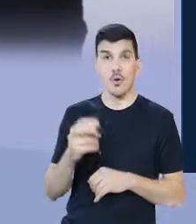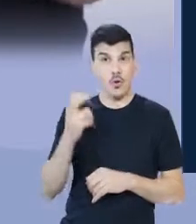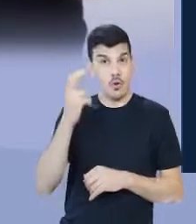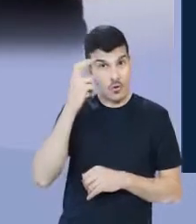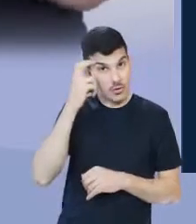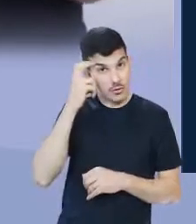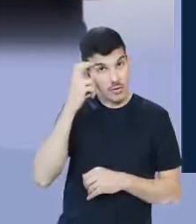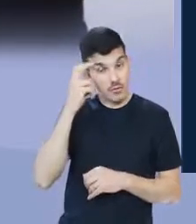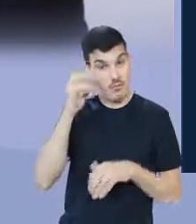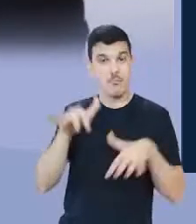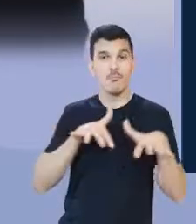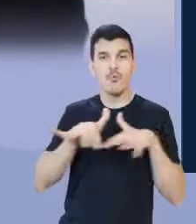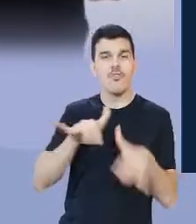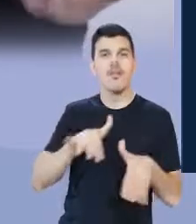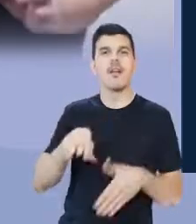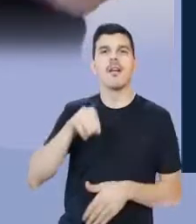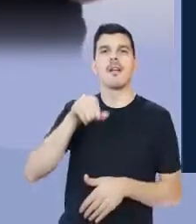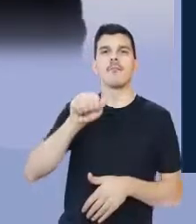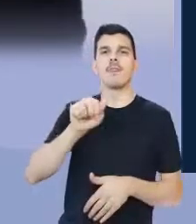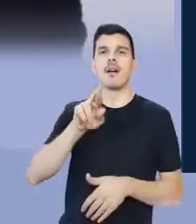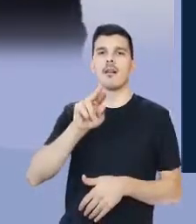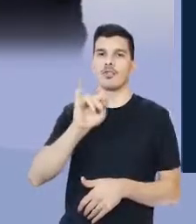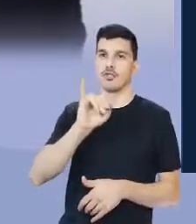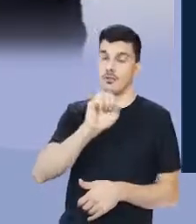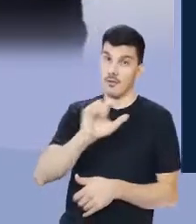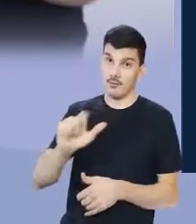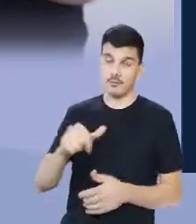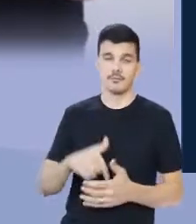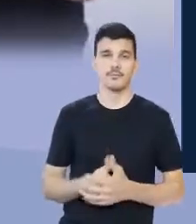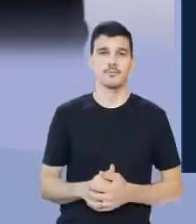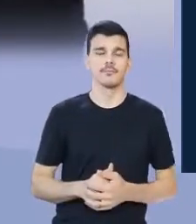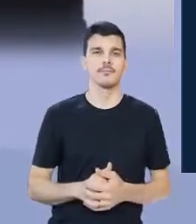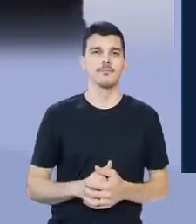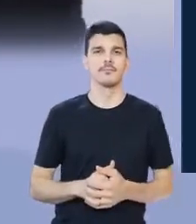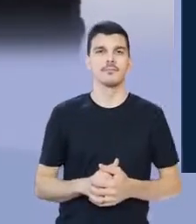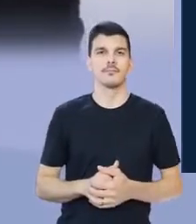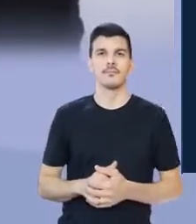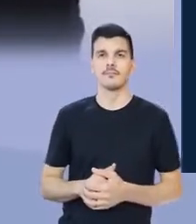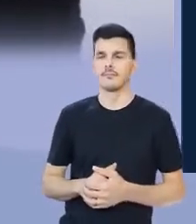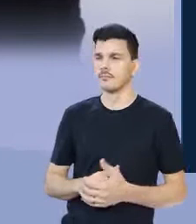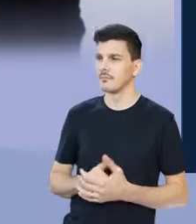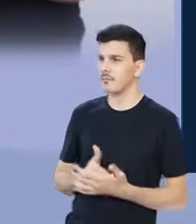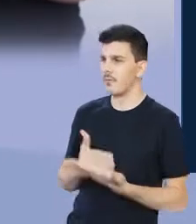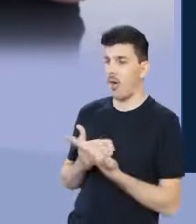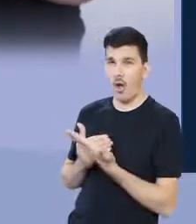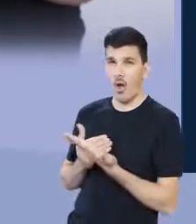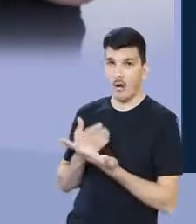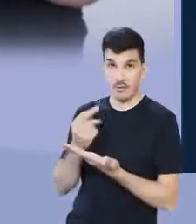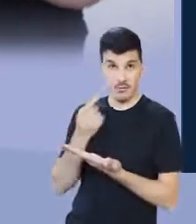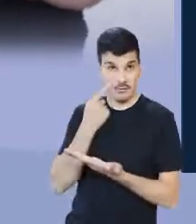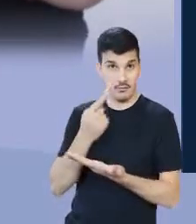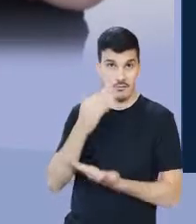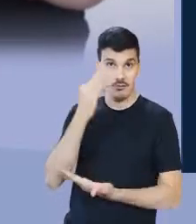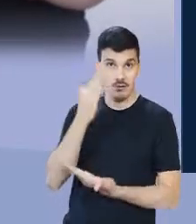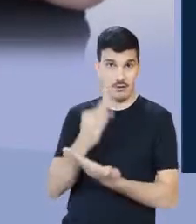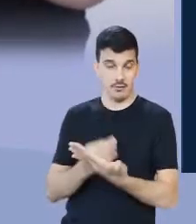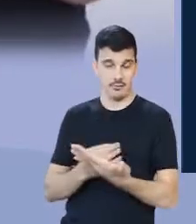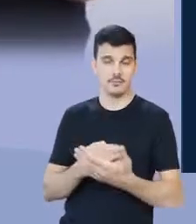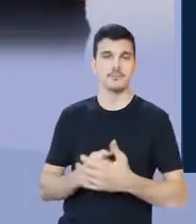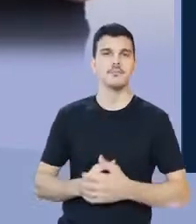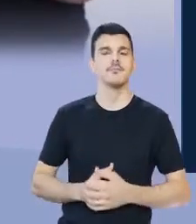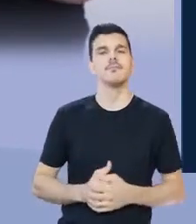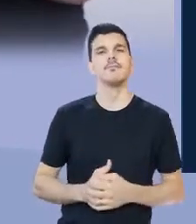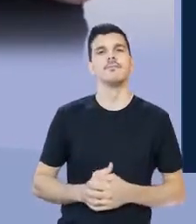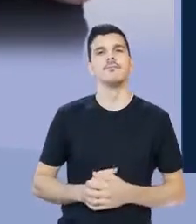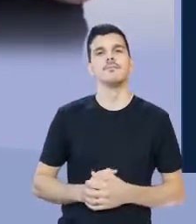Movimento cultural, movimento marginal. Não discuto com o destino. Olha o